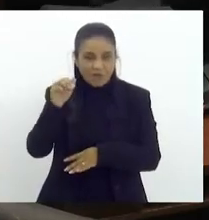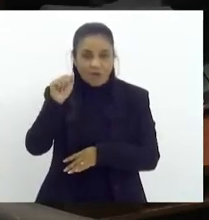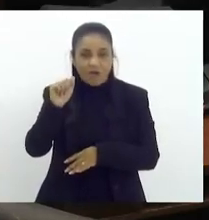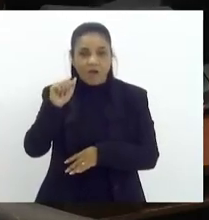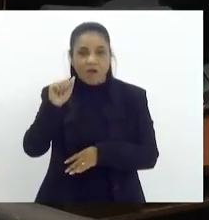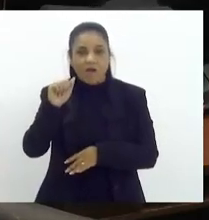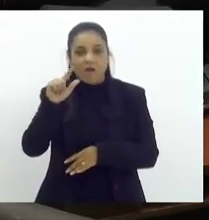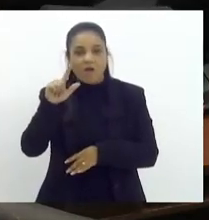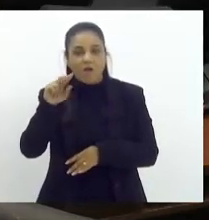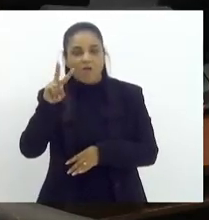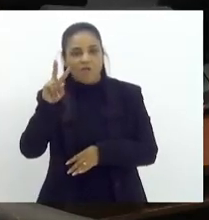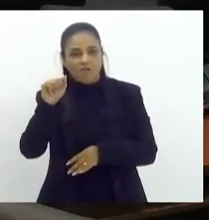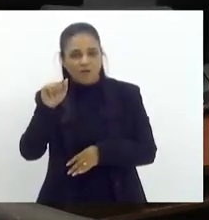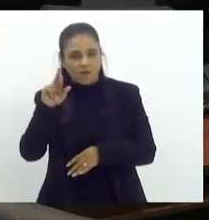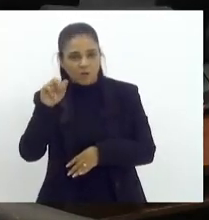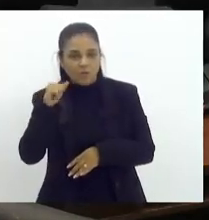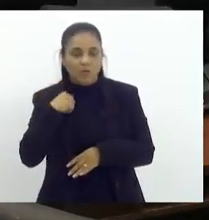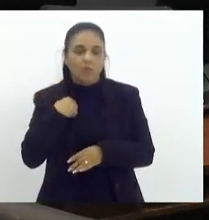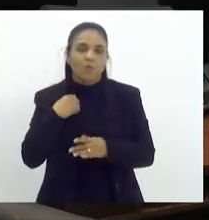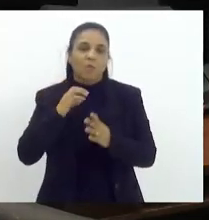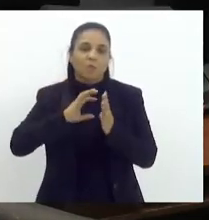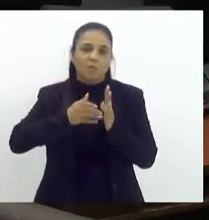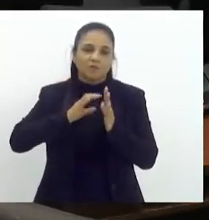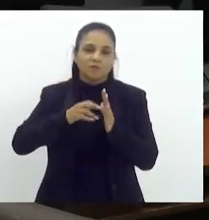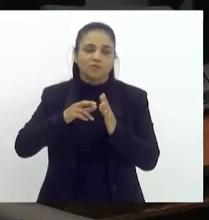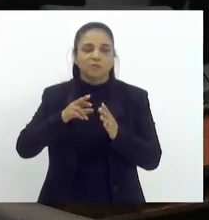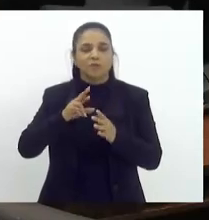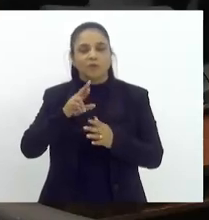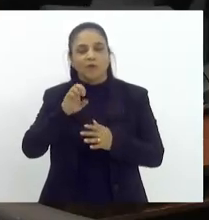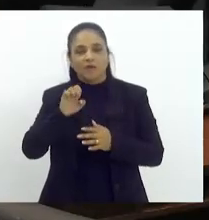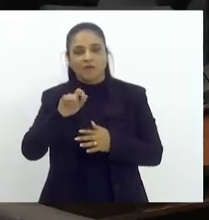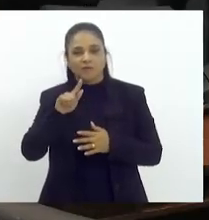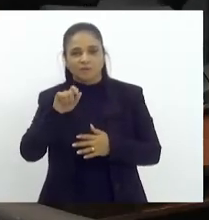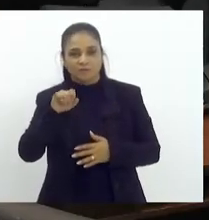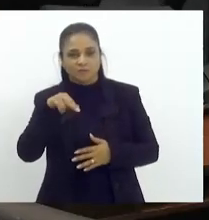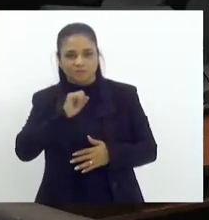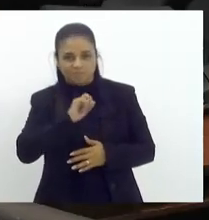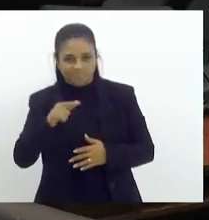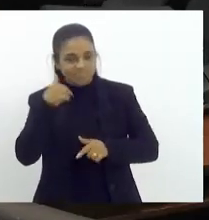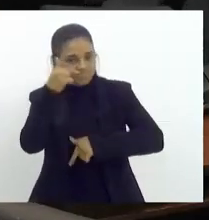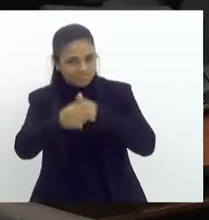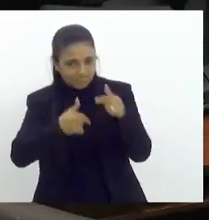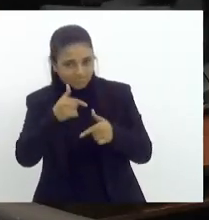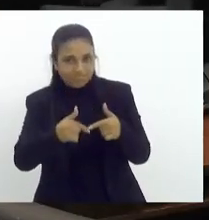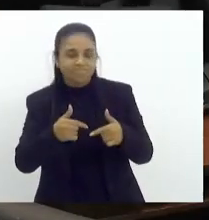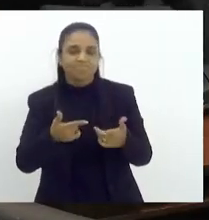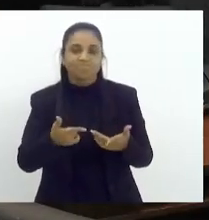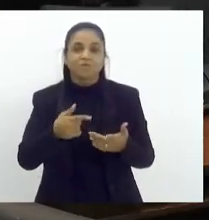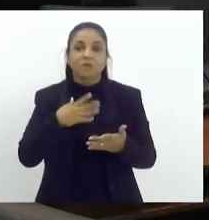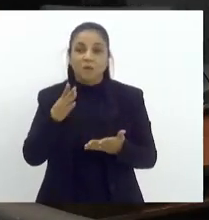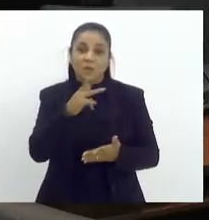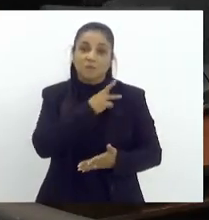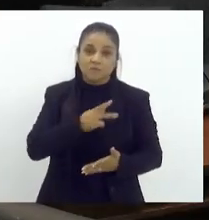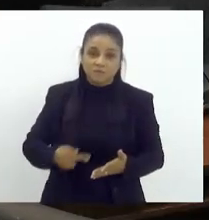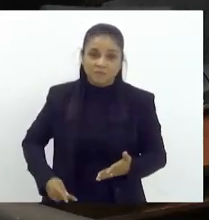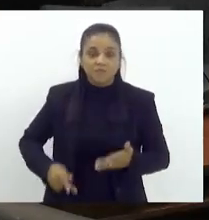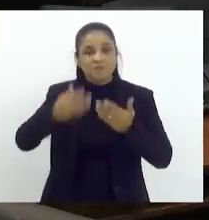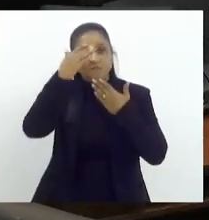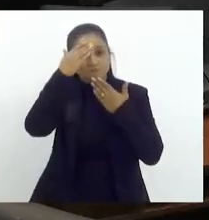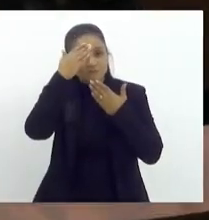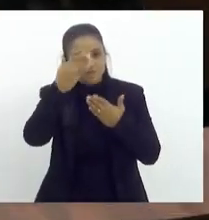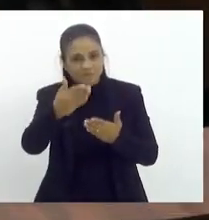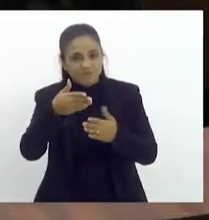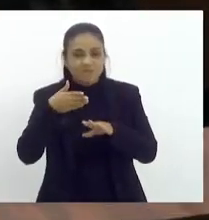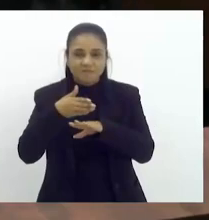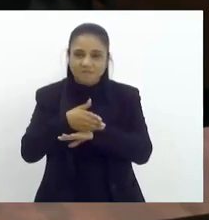do nosso partido aí Regional deputado federal que trabalha muito Presidente agradecer a